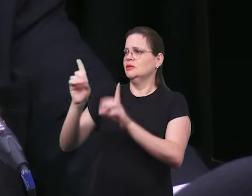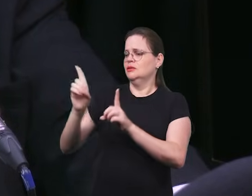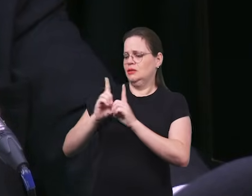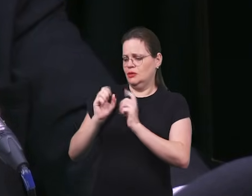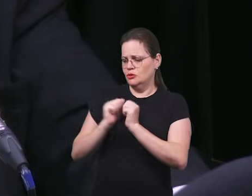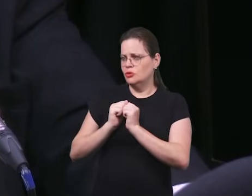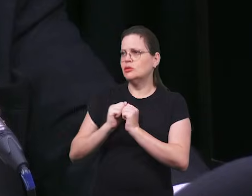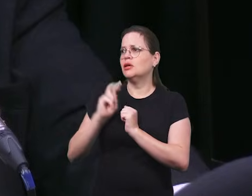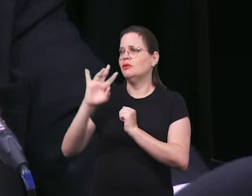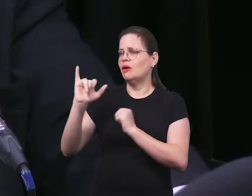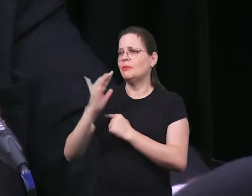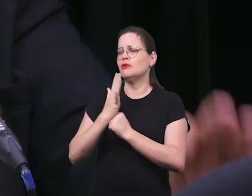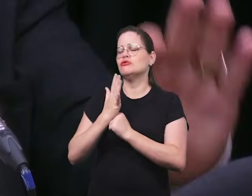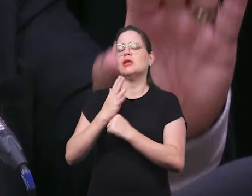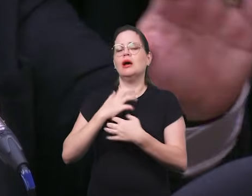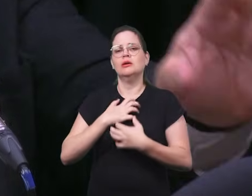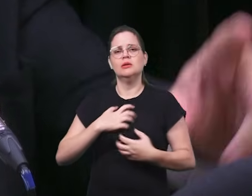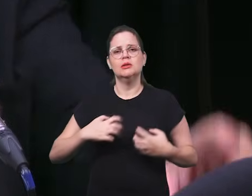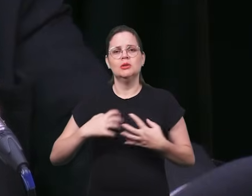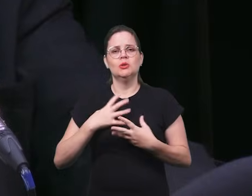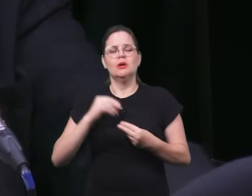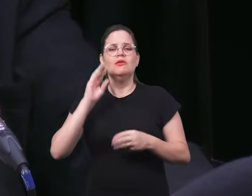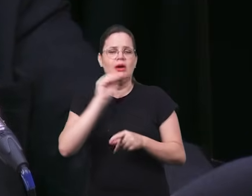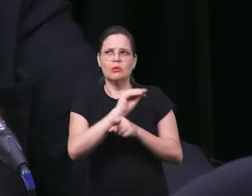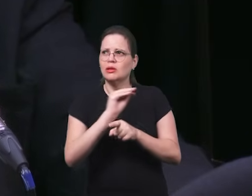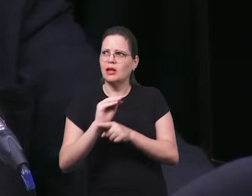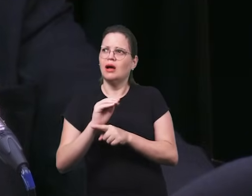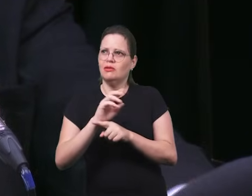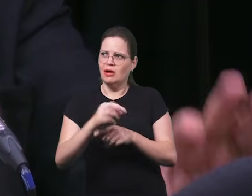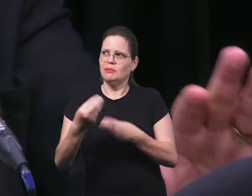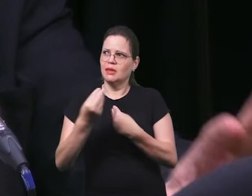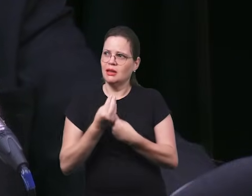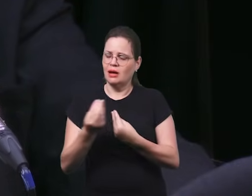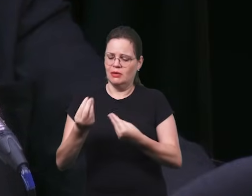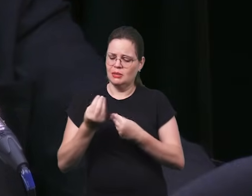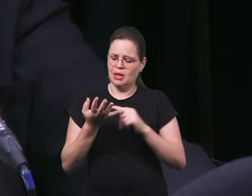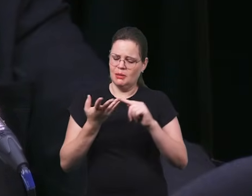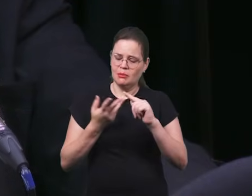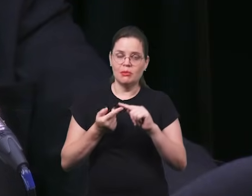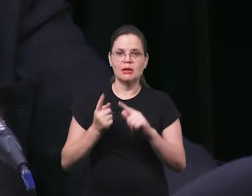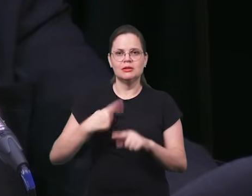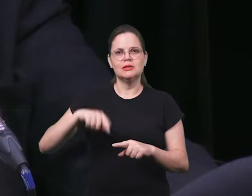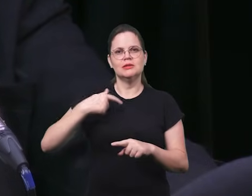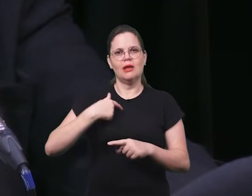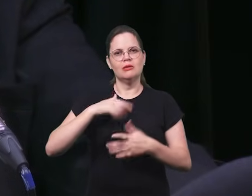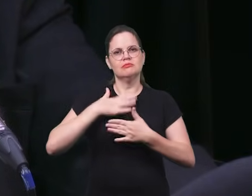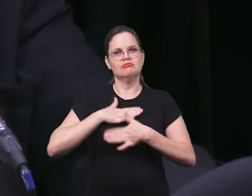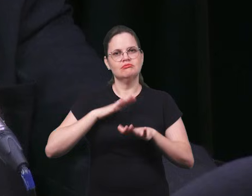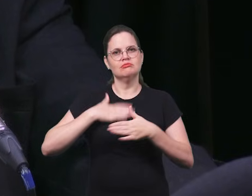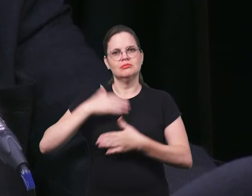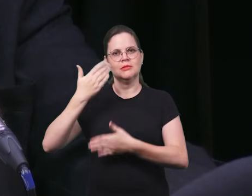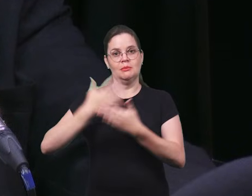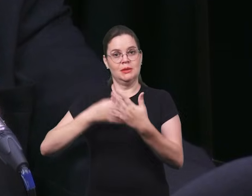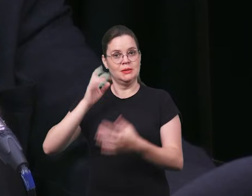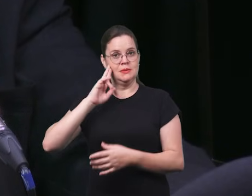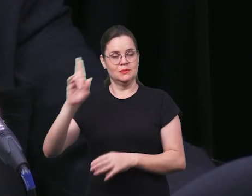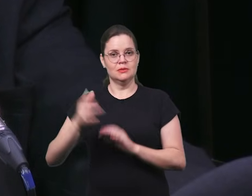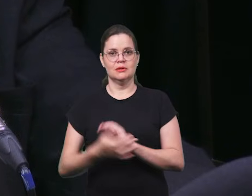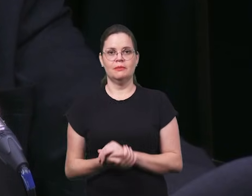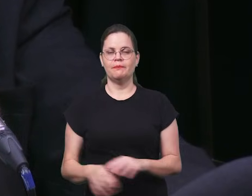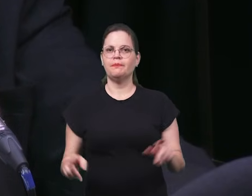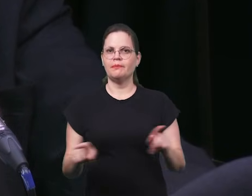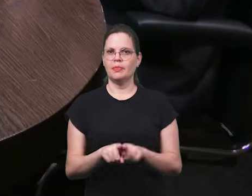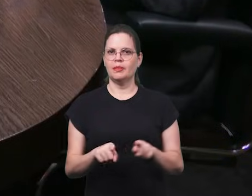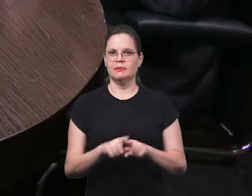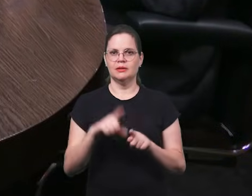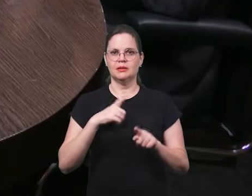descansa no Senhor. Você fala assim: não, o Senhor vai cuidar disso, o Senhor vai cuidar daquilo, o Senhor vai abrir uma porta, o Senhor... E o nosso descanso é o Senhor. E há